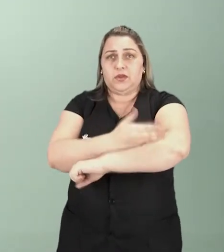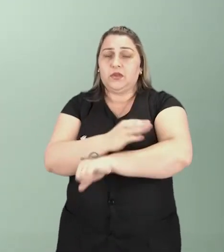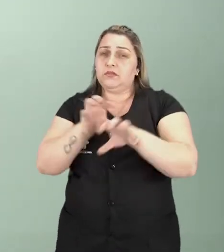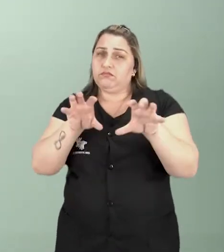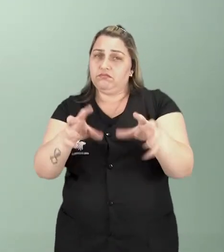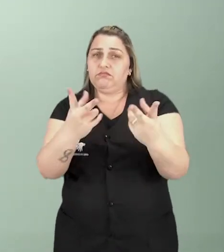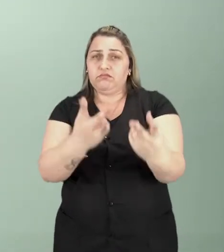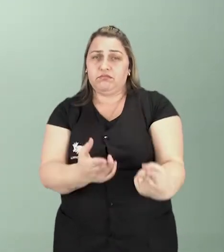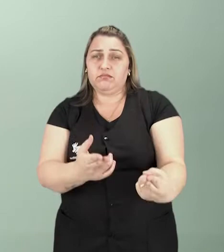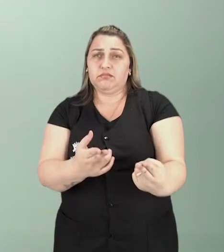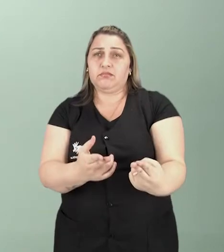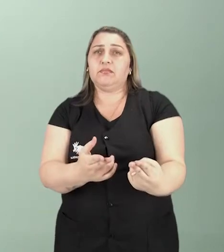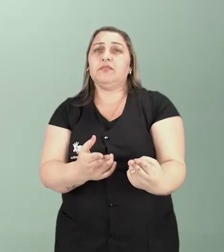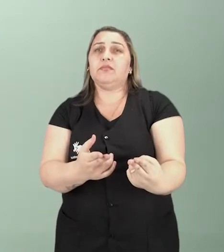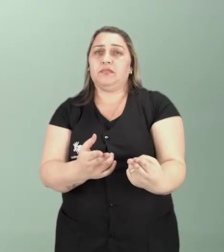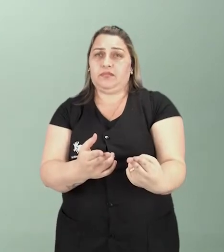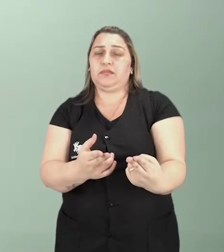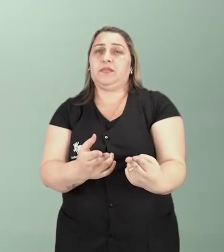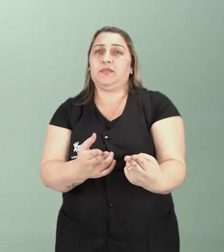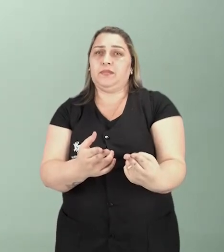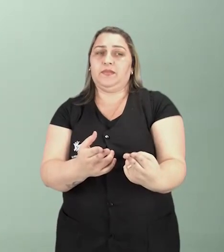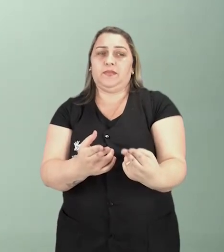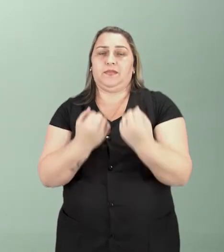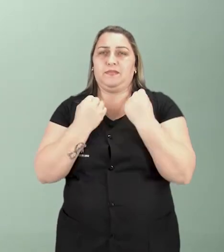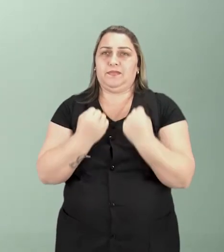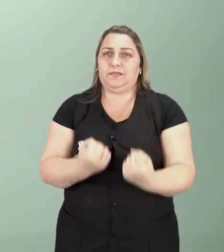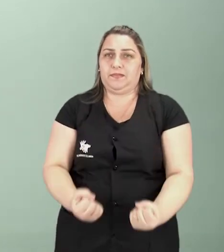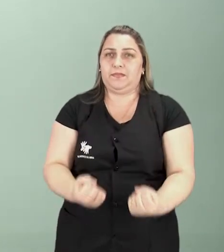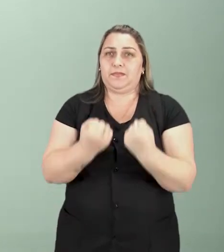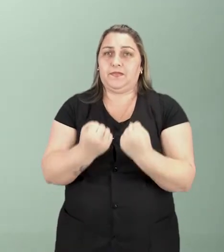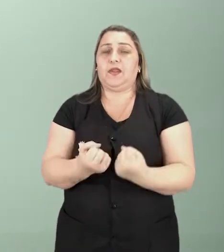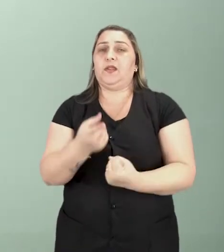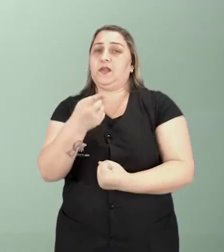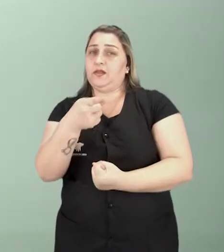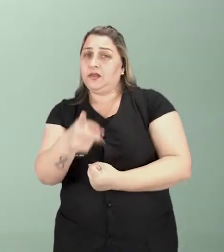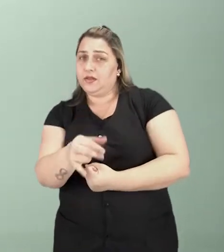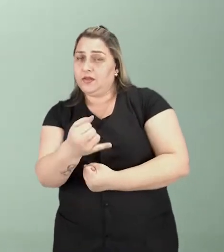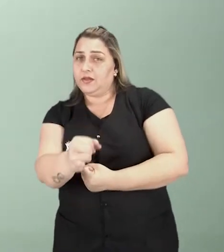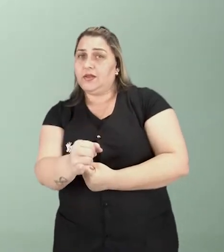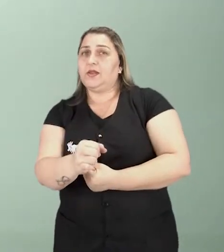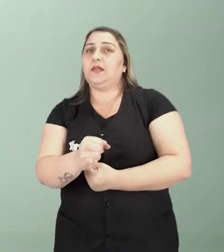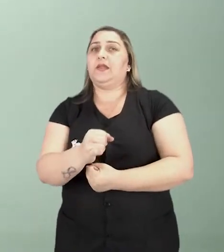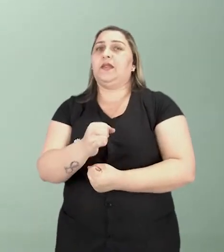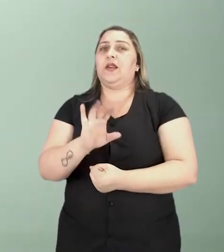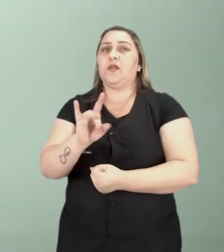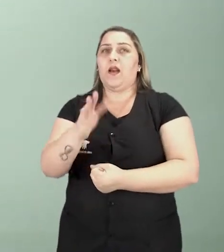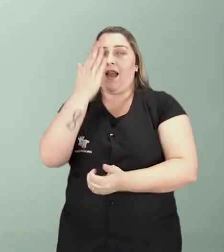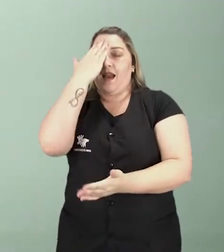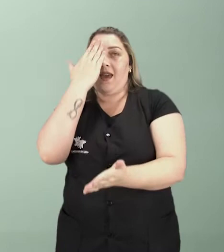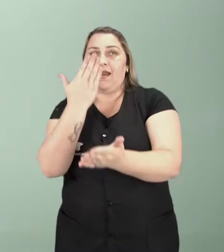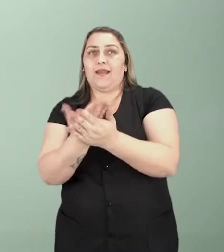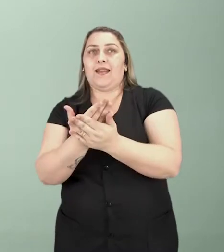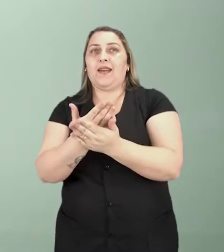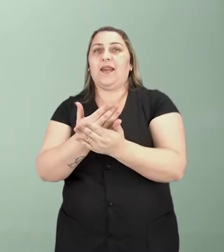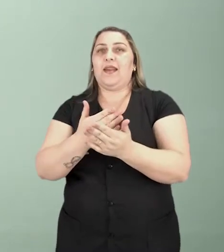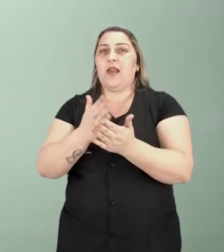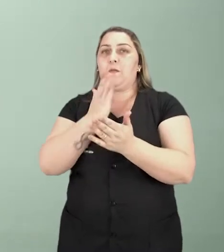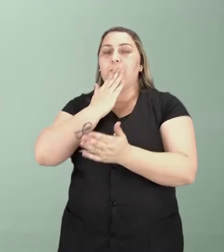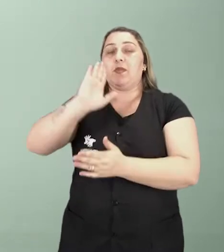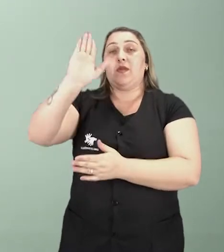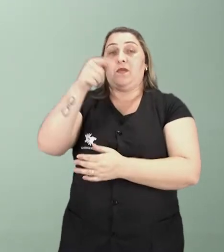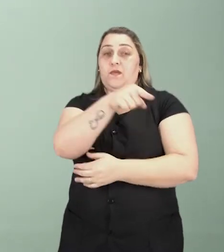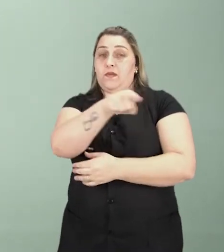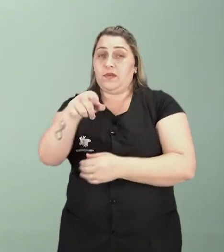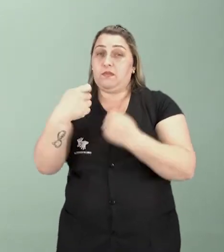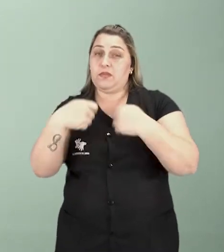que provavelmente é de alta intensidade, tá? Então não vão caindo simplesmente nessas coisas que vem prometendo, tá? Vocês têm